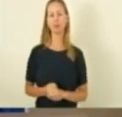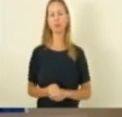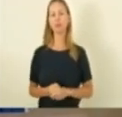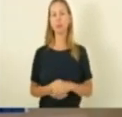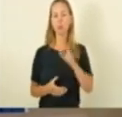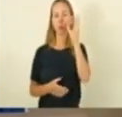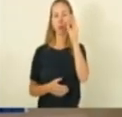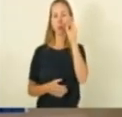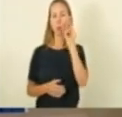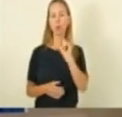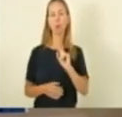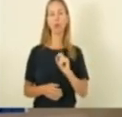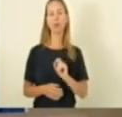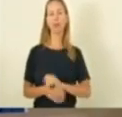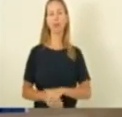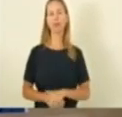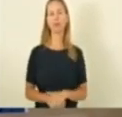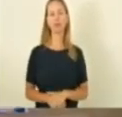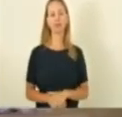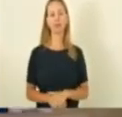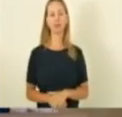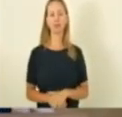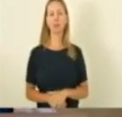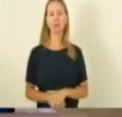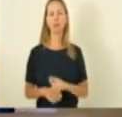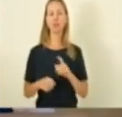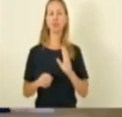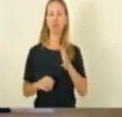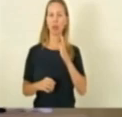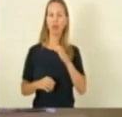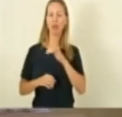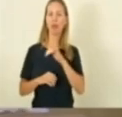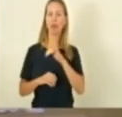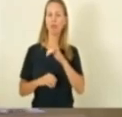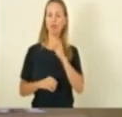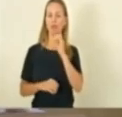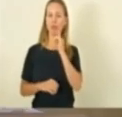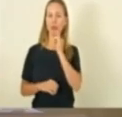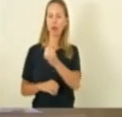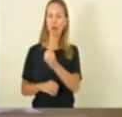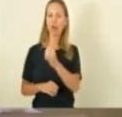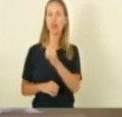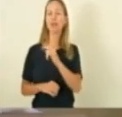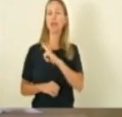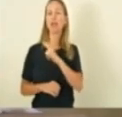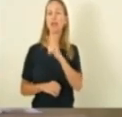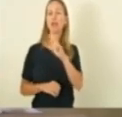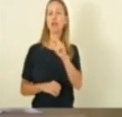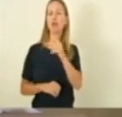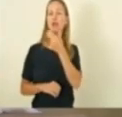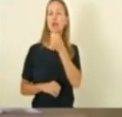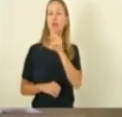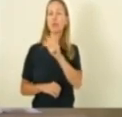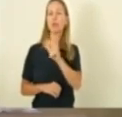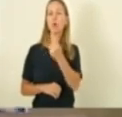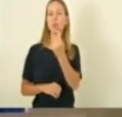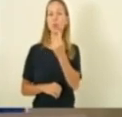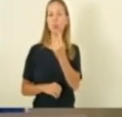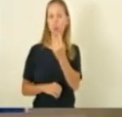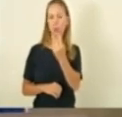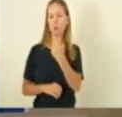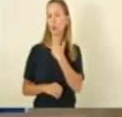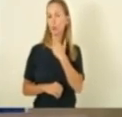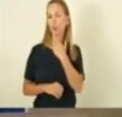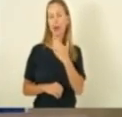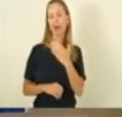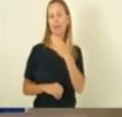curiosamente, como eu disse, eu só tenho um irmão, e meus pais moram em Santa Maria de Itibá, e a gente não, assim, eu não tenho como ir com frequência